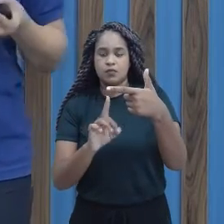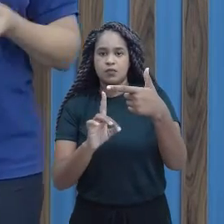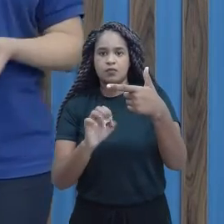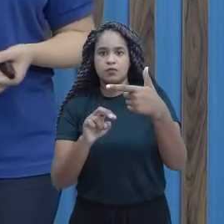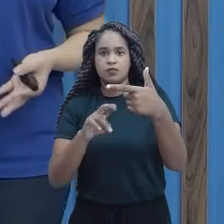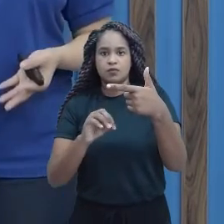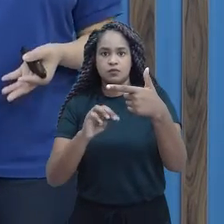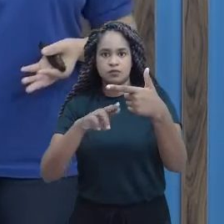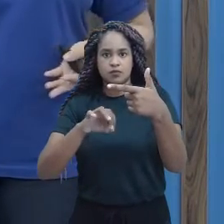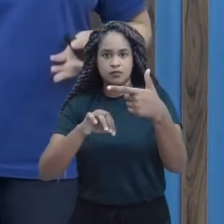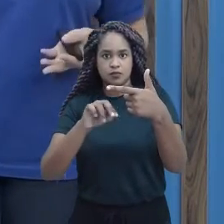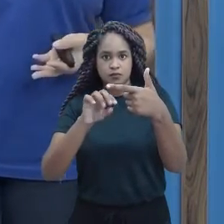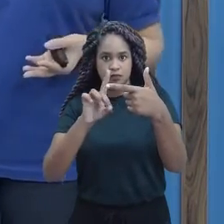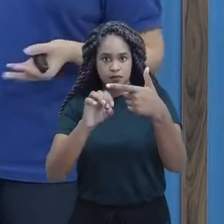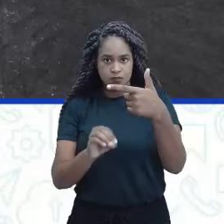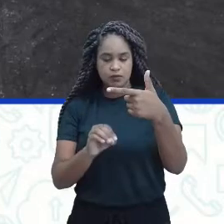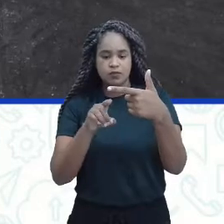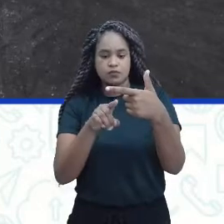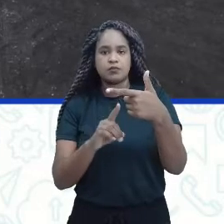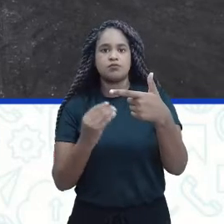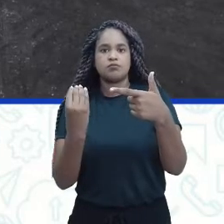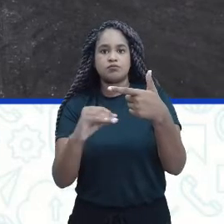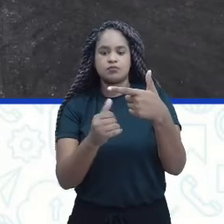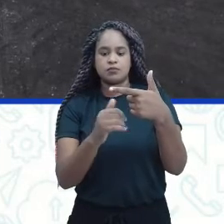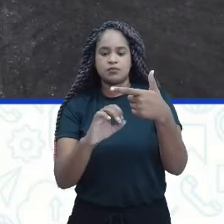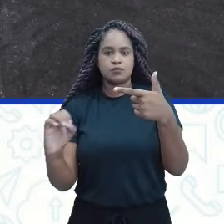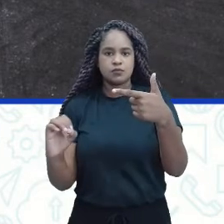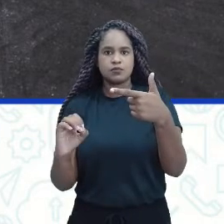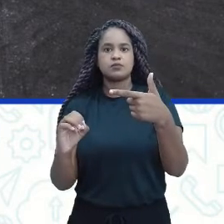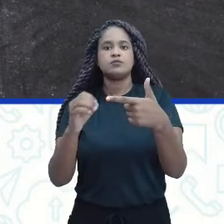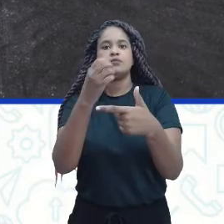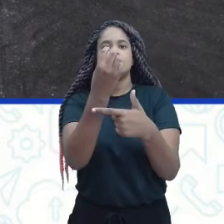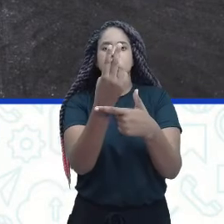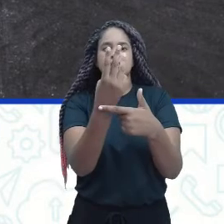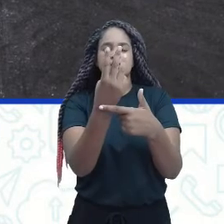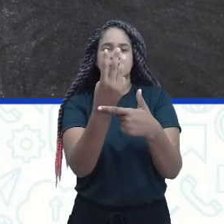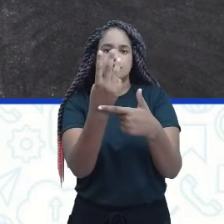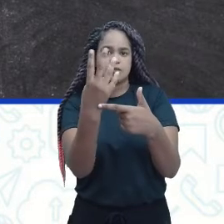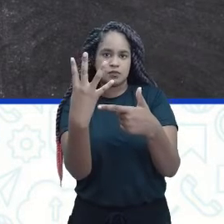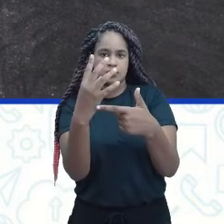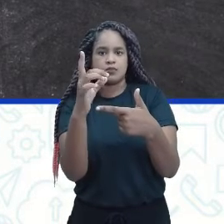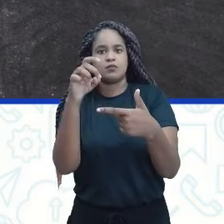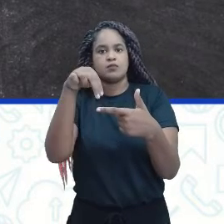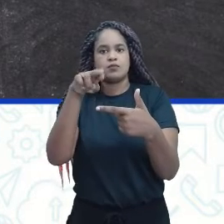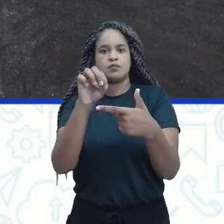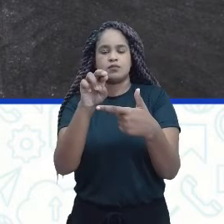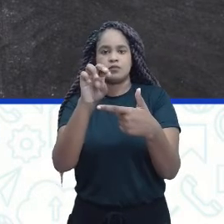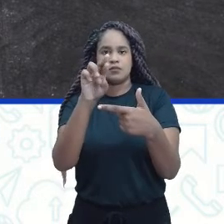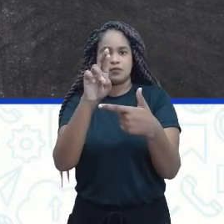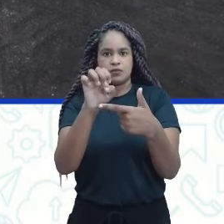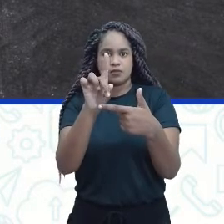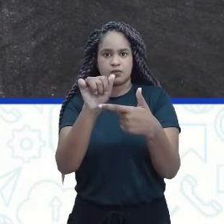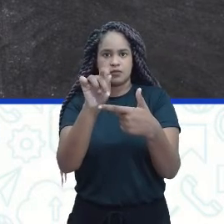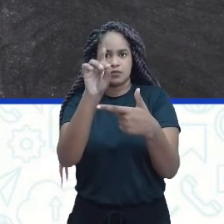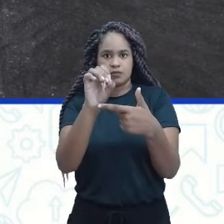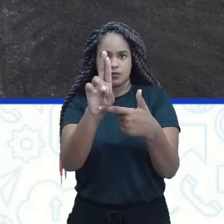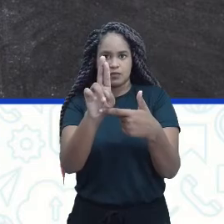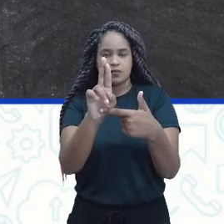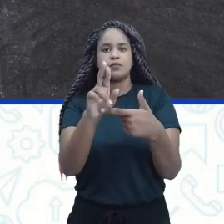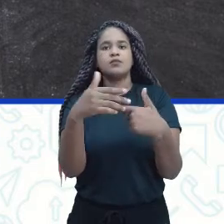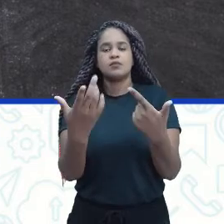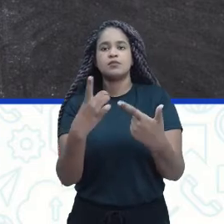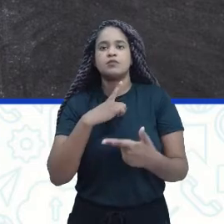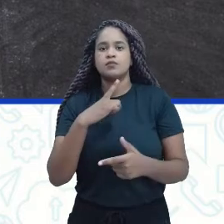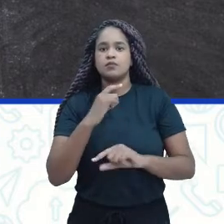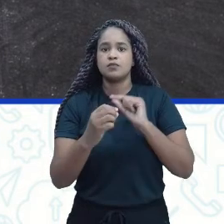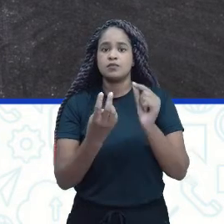vai observar fica no numerador. Então, a gente tem ali 34 de um total de 100, ou 34 centésimos, tá